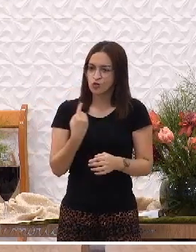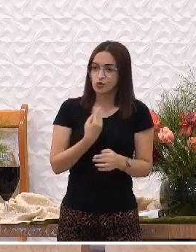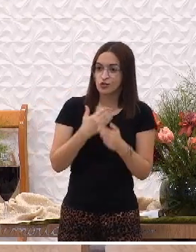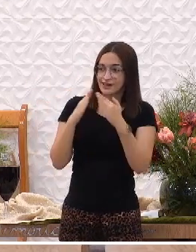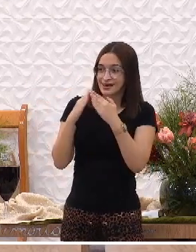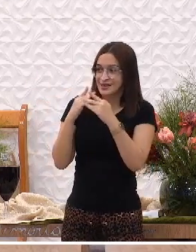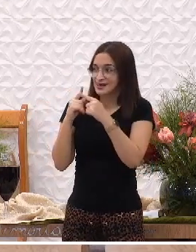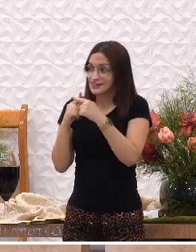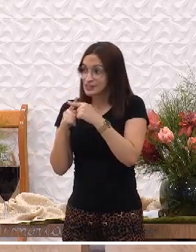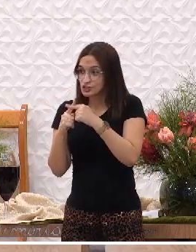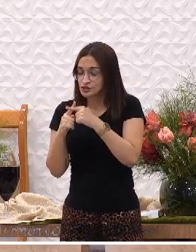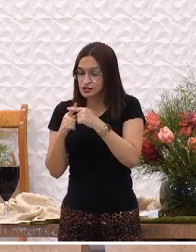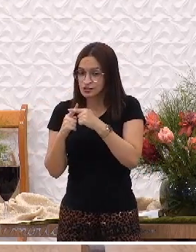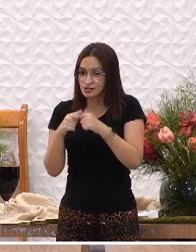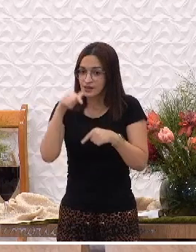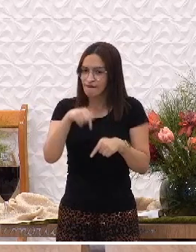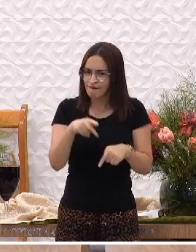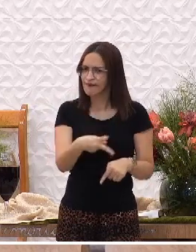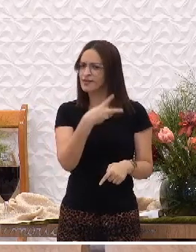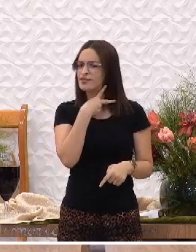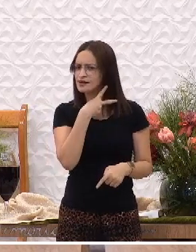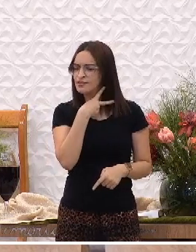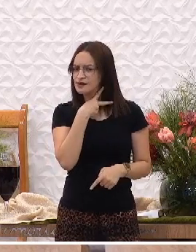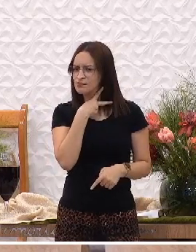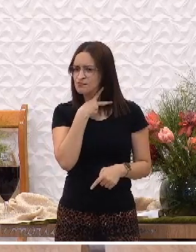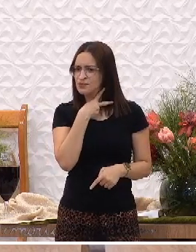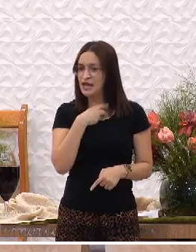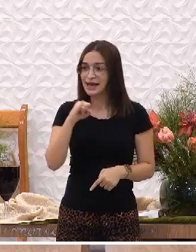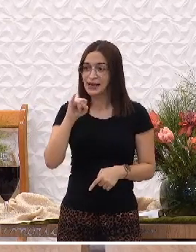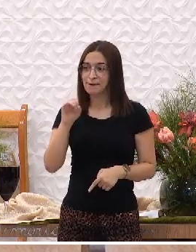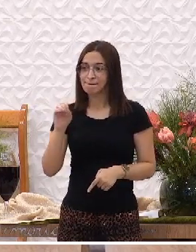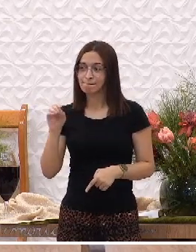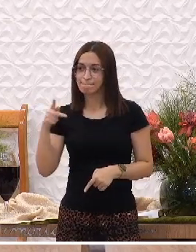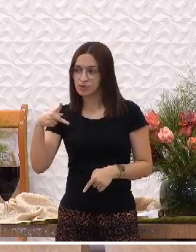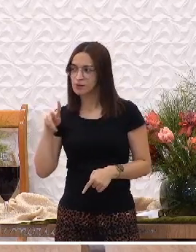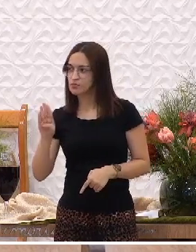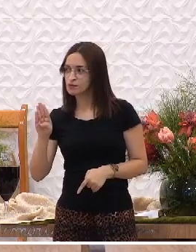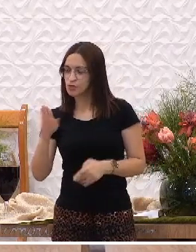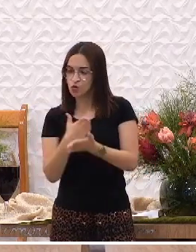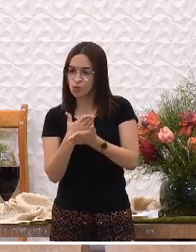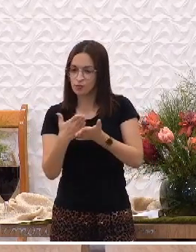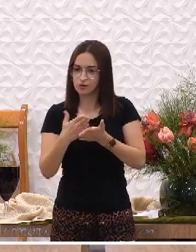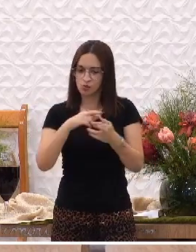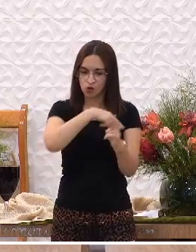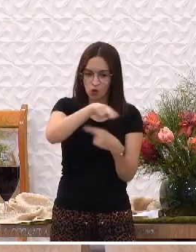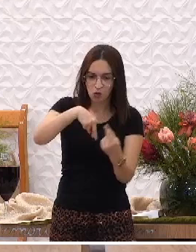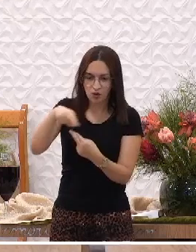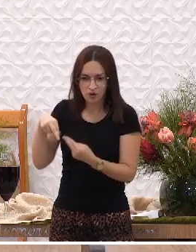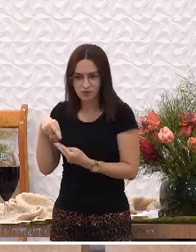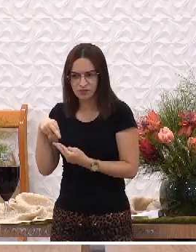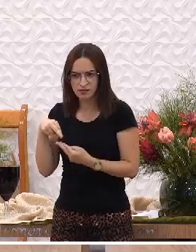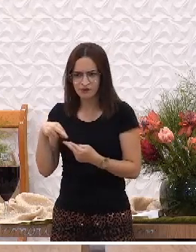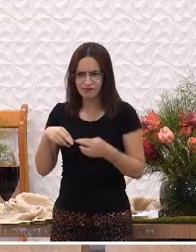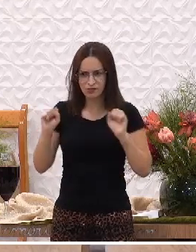Ela não começou quando a IPB foi fundada, ela não tem 500 anos, não começou na Reforma Protestante. Ela foi